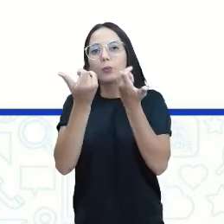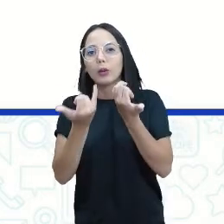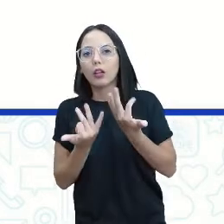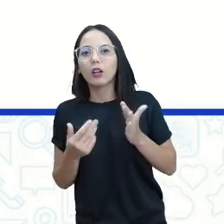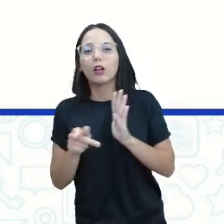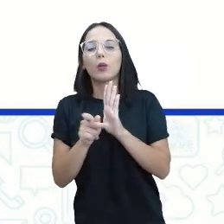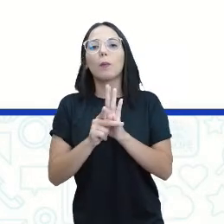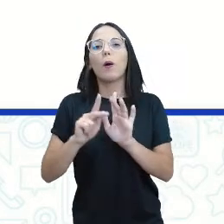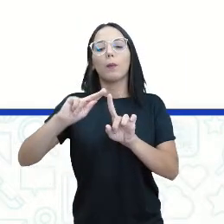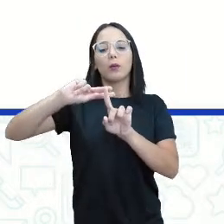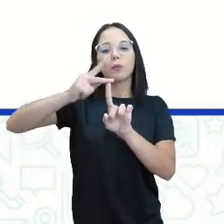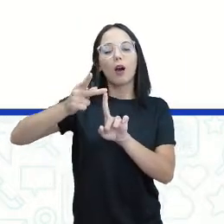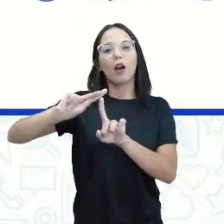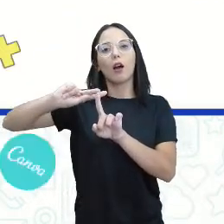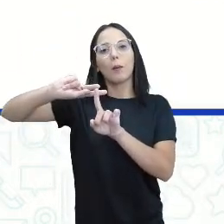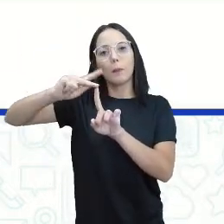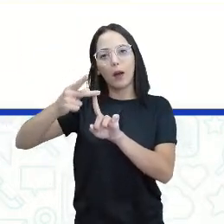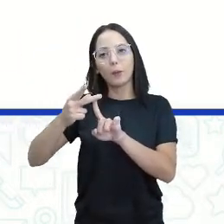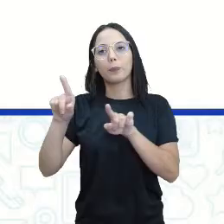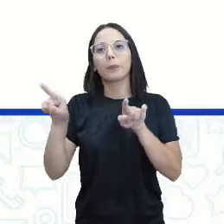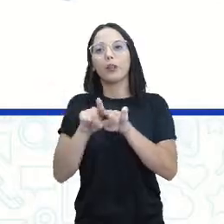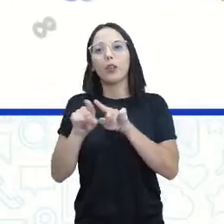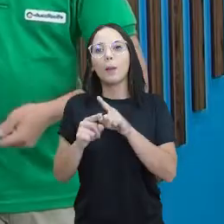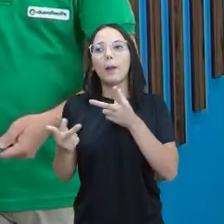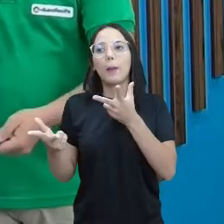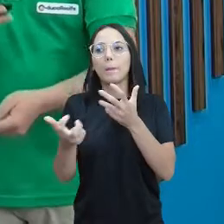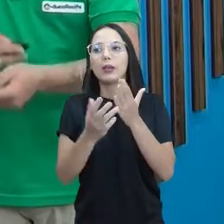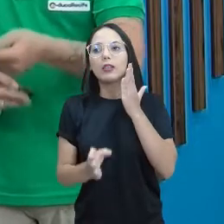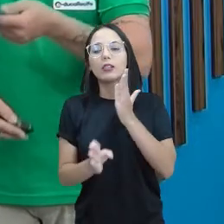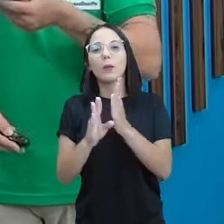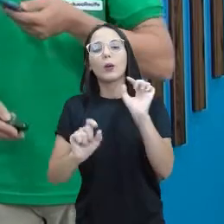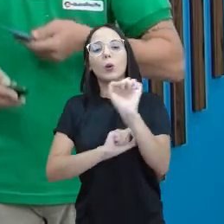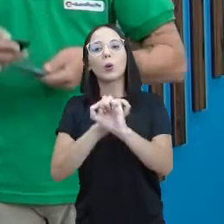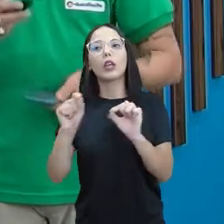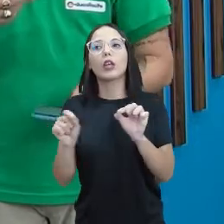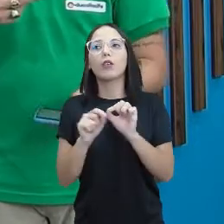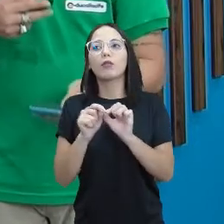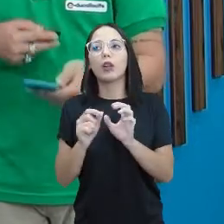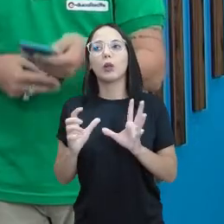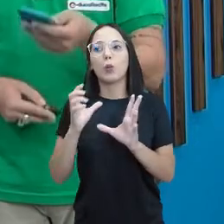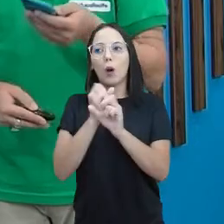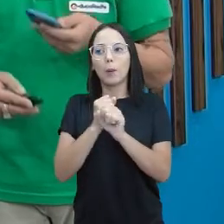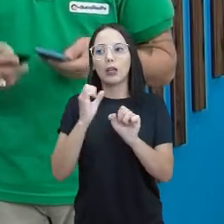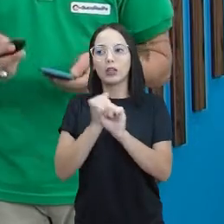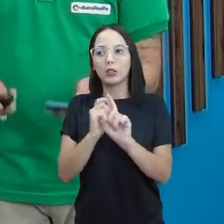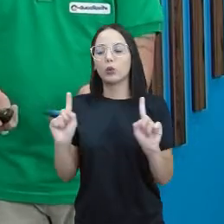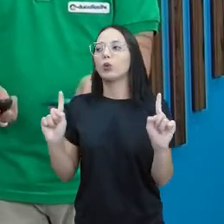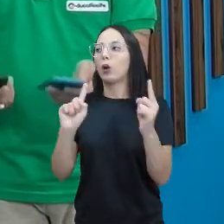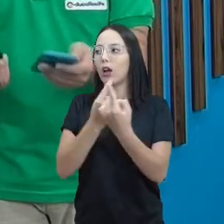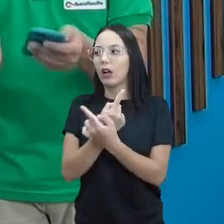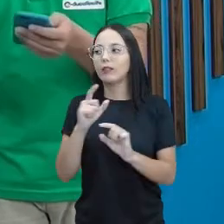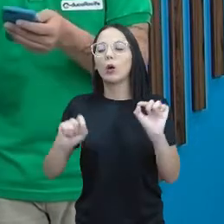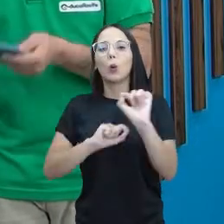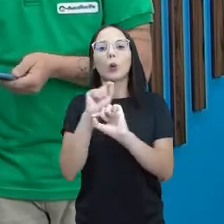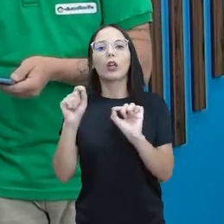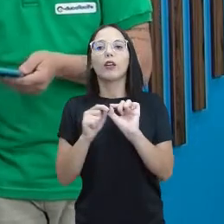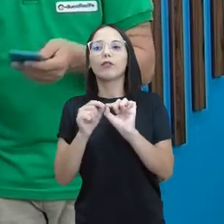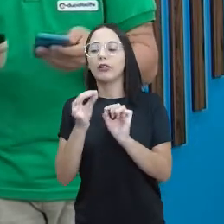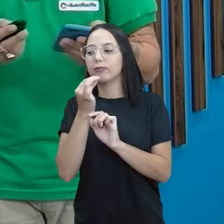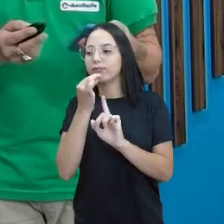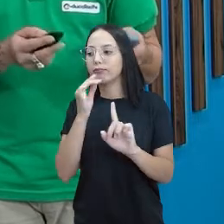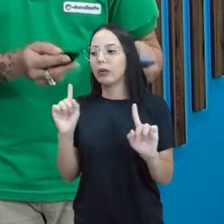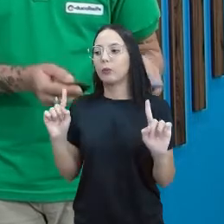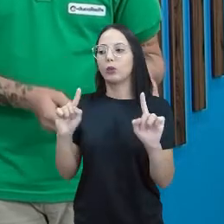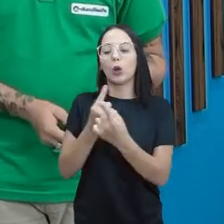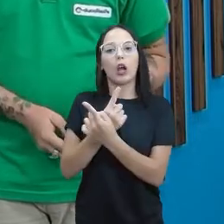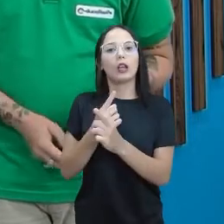de potenciação e a gente viu que o que é que seria feito na operação inversa, né? O que é que seria o inverso